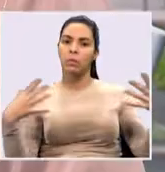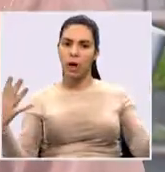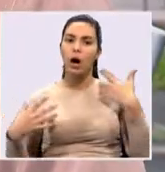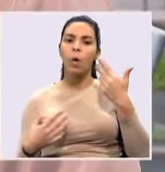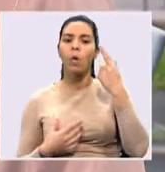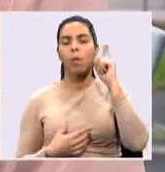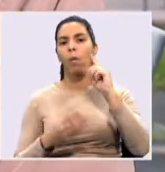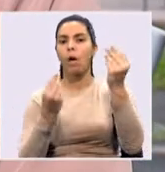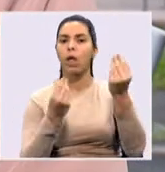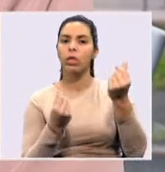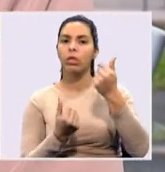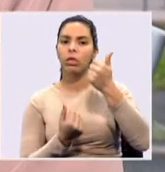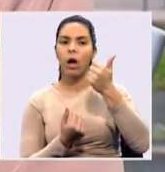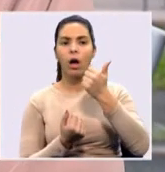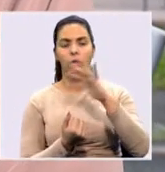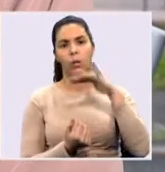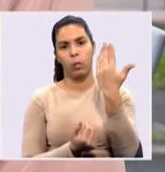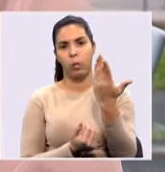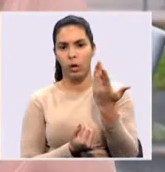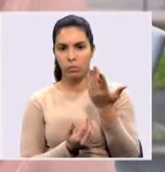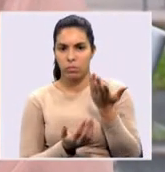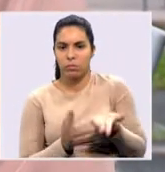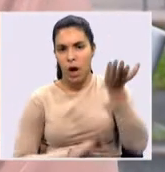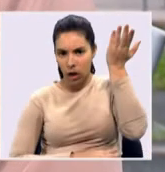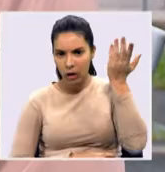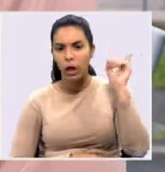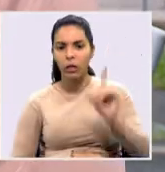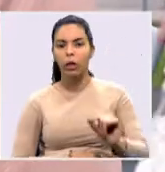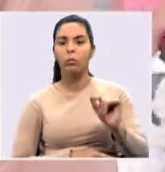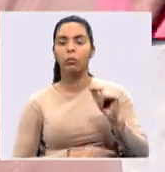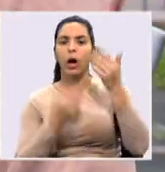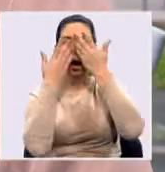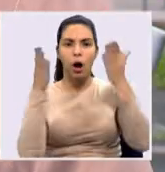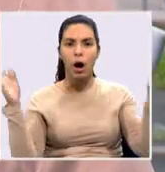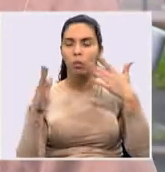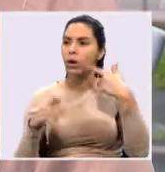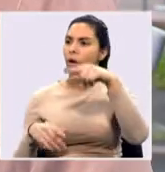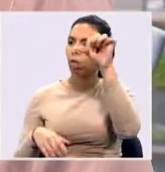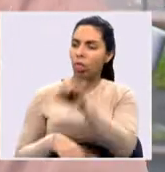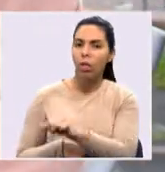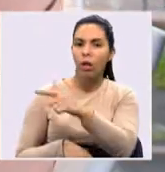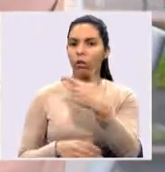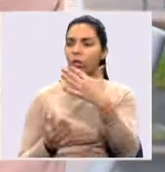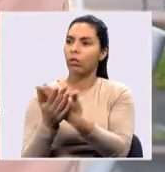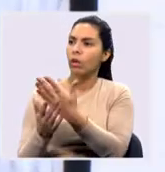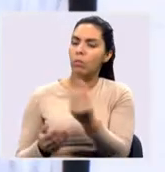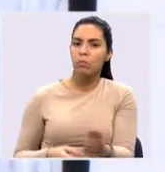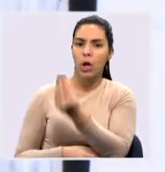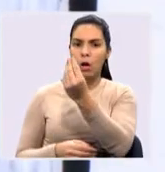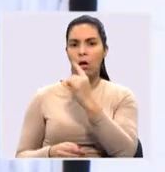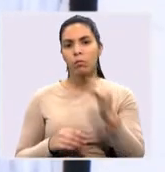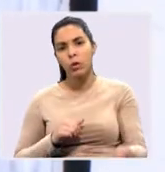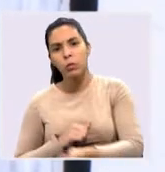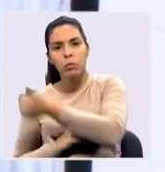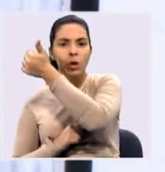ver trabalhos com maior qualidade e começam a ser mais abertas, se calhar, àqueles que têm menos qualidade na expectativa que esses melhorem. E isso acho